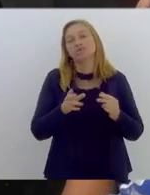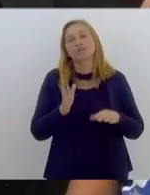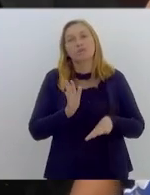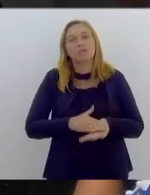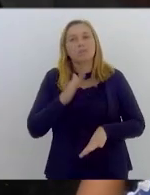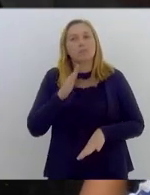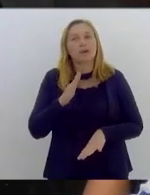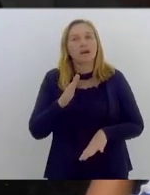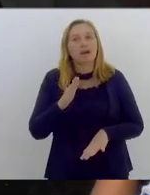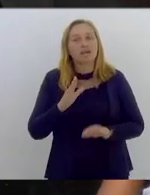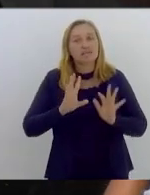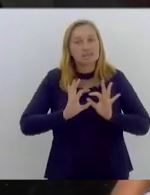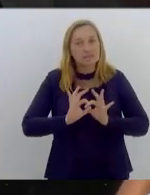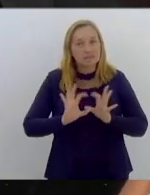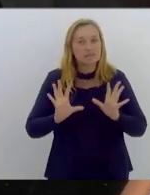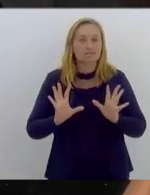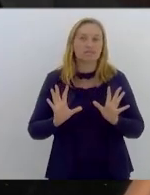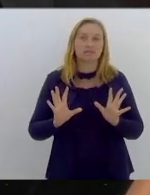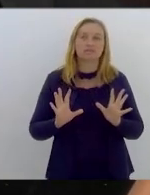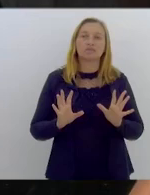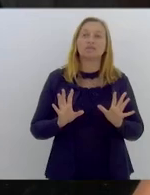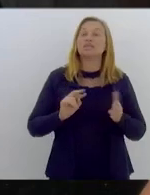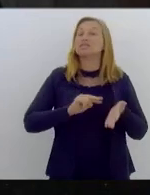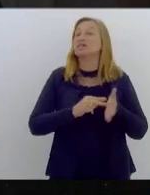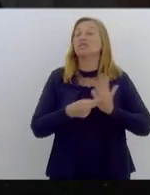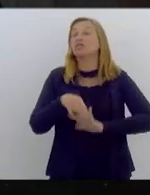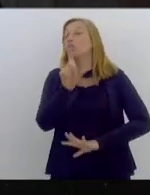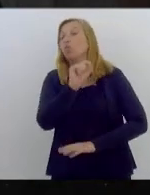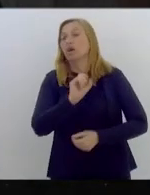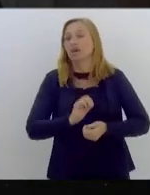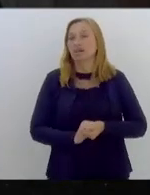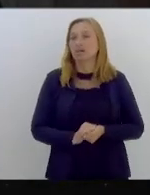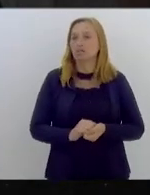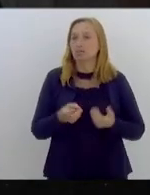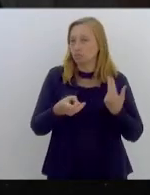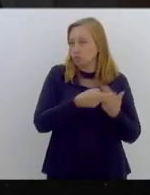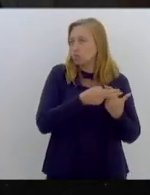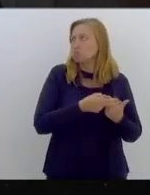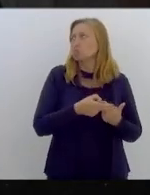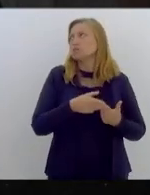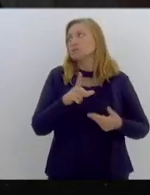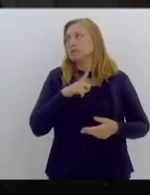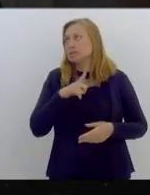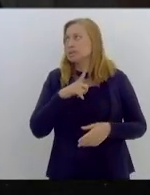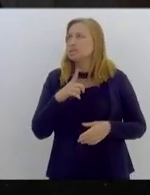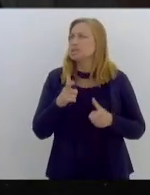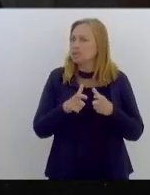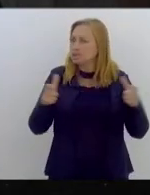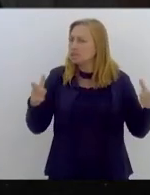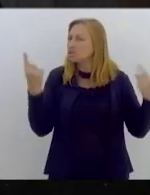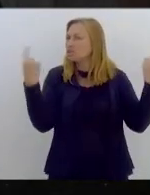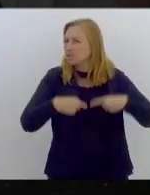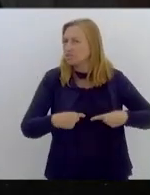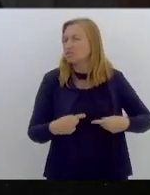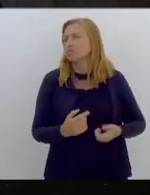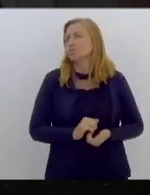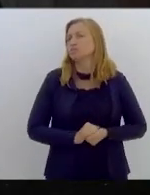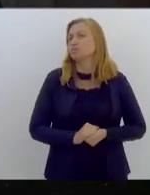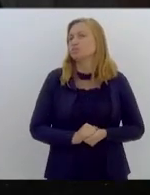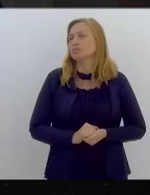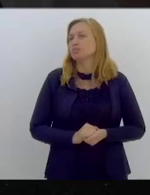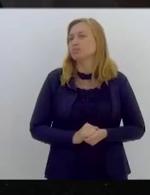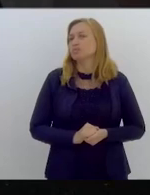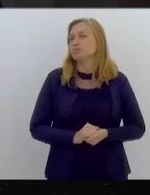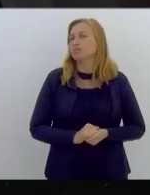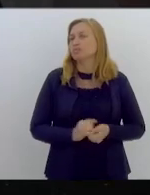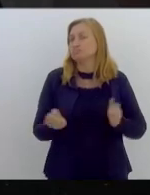mais autossuficiente. O que significa isso? O SUS tem, pelo menos, dois grandes desafios. Ele